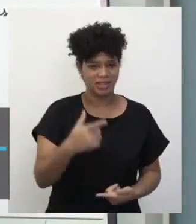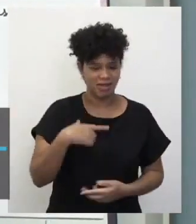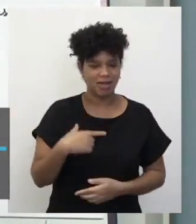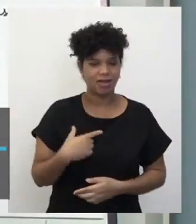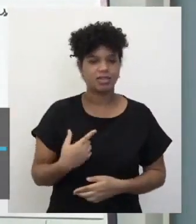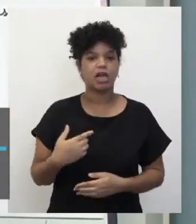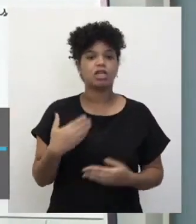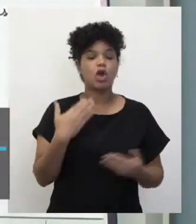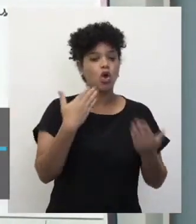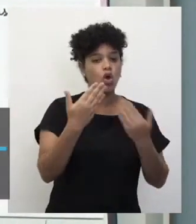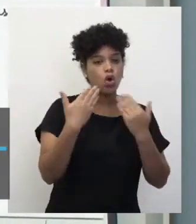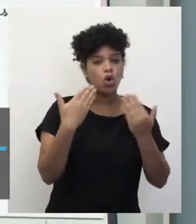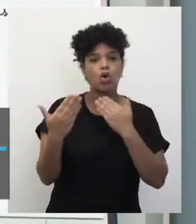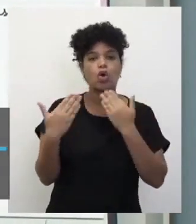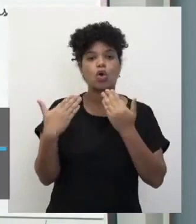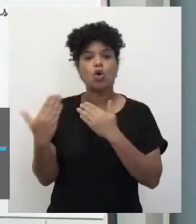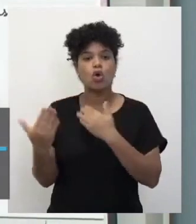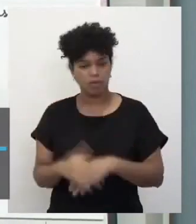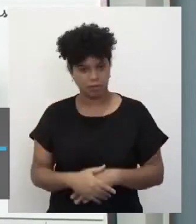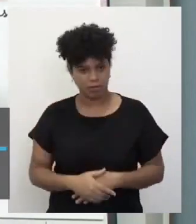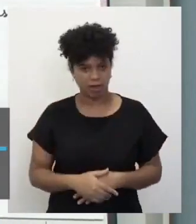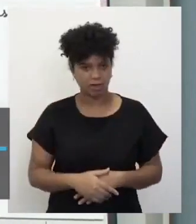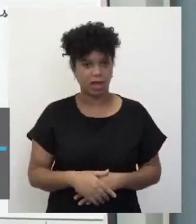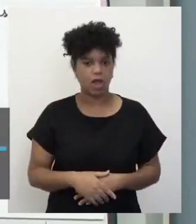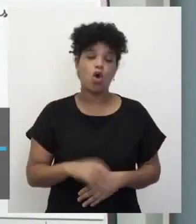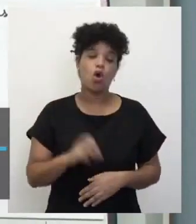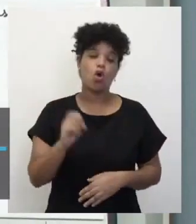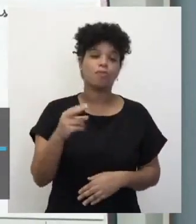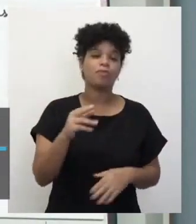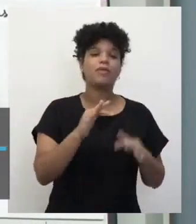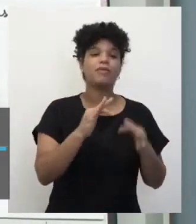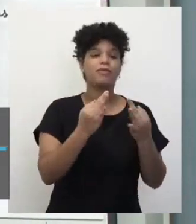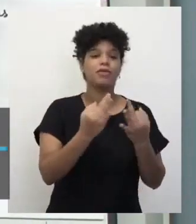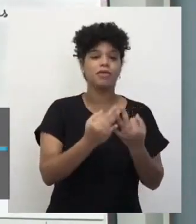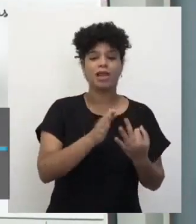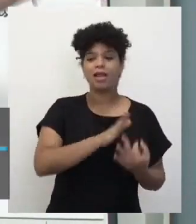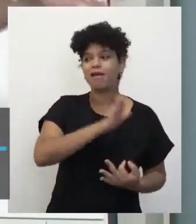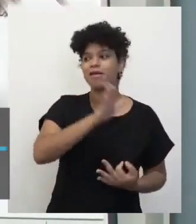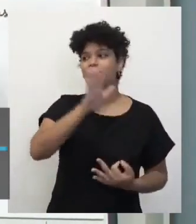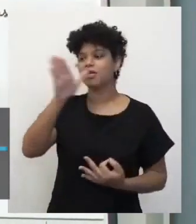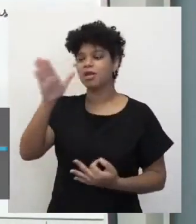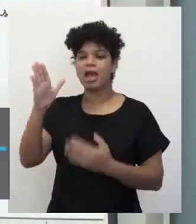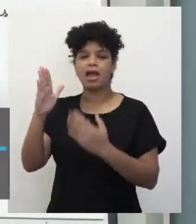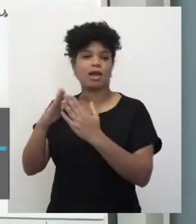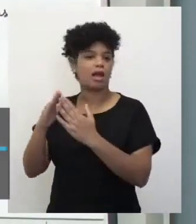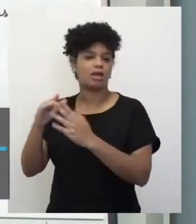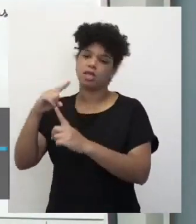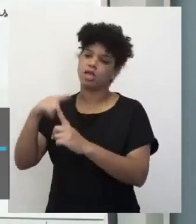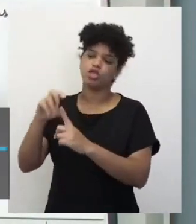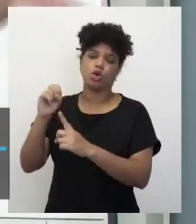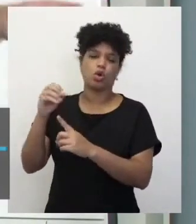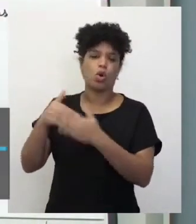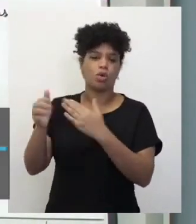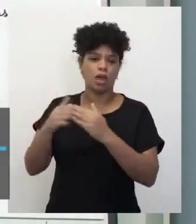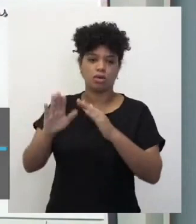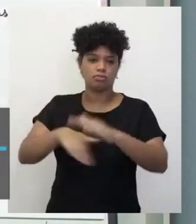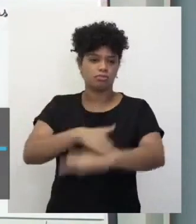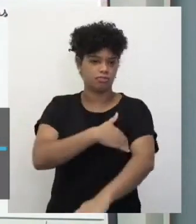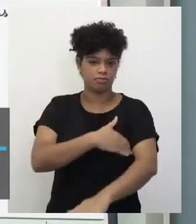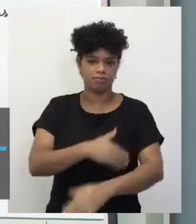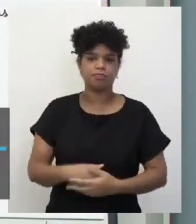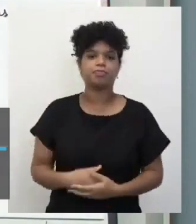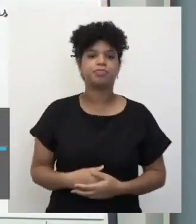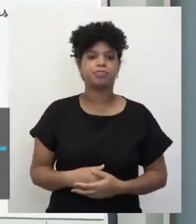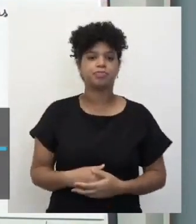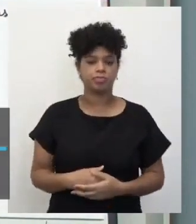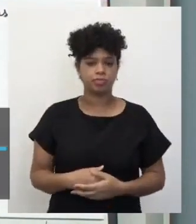nas liturgias, quando você leva o filho, a família inteira vai, né, aquele culto religioso, não